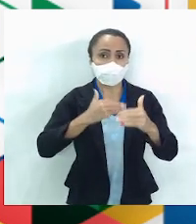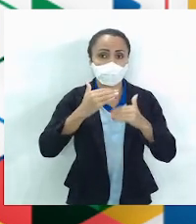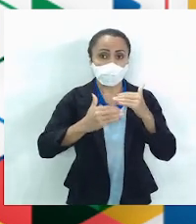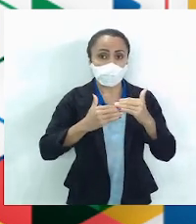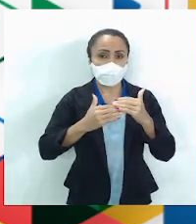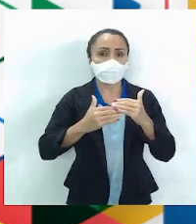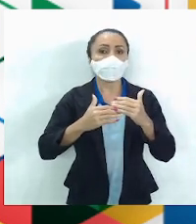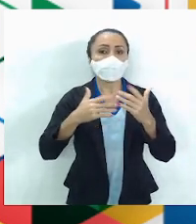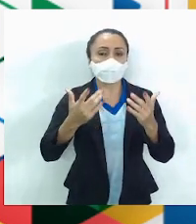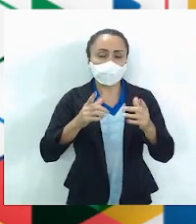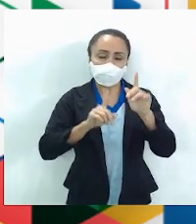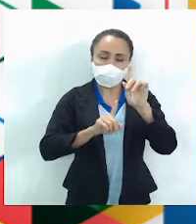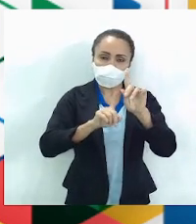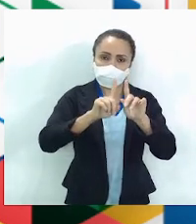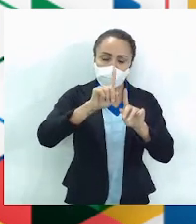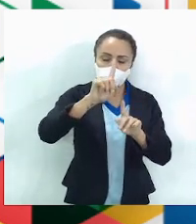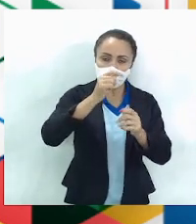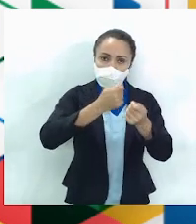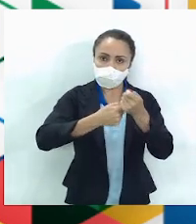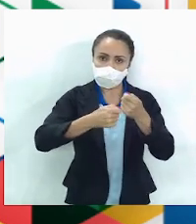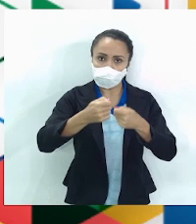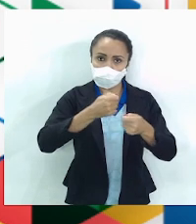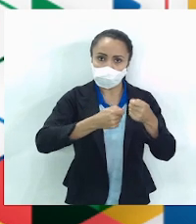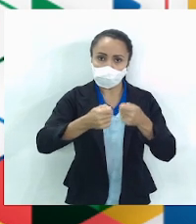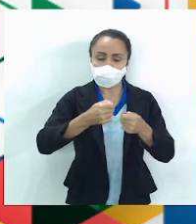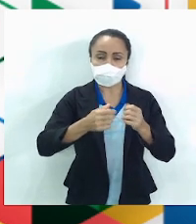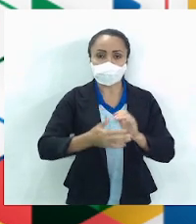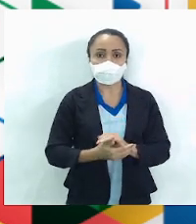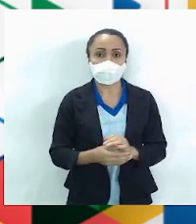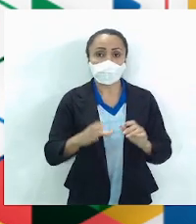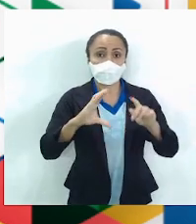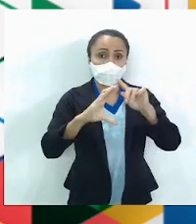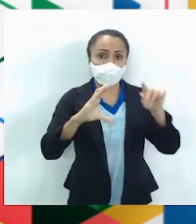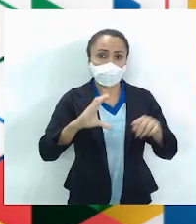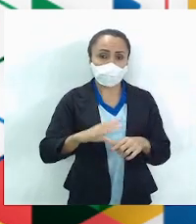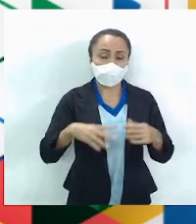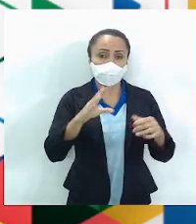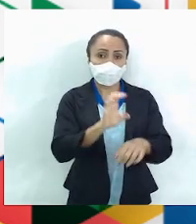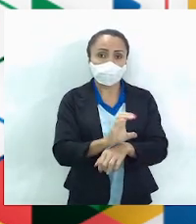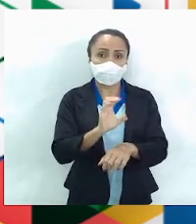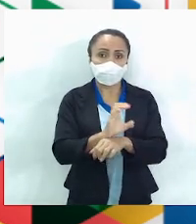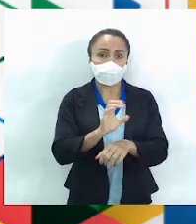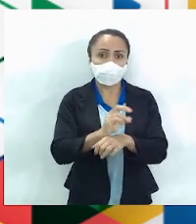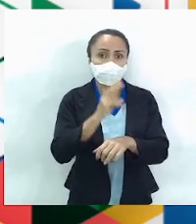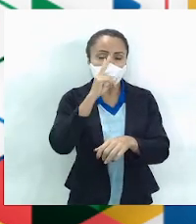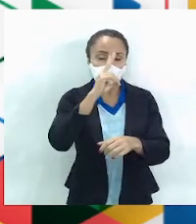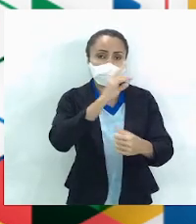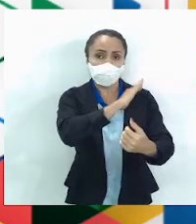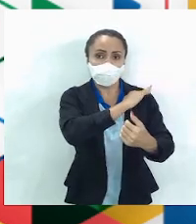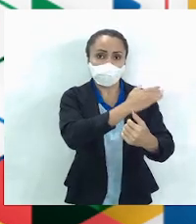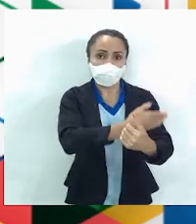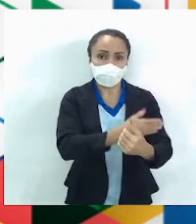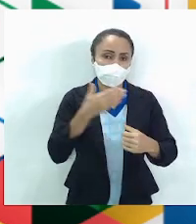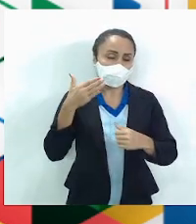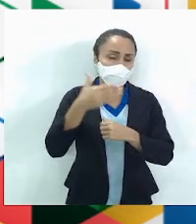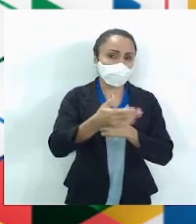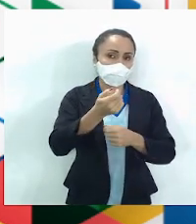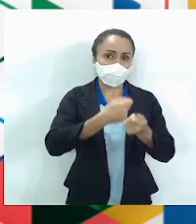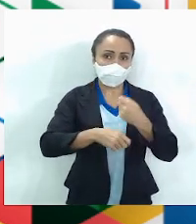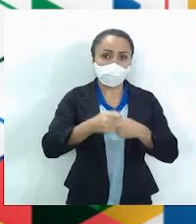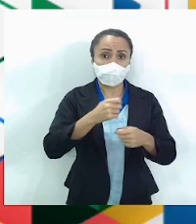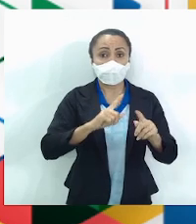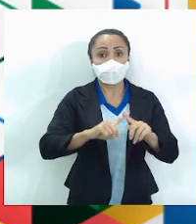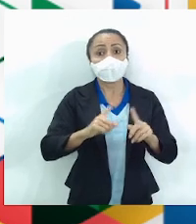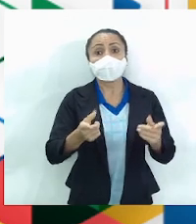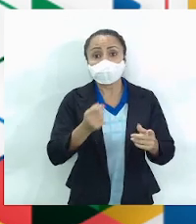de crescimento econômico e social. C. Os estados que possuem um forte poder de intervenção na economia, mas que